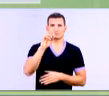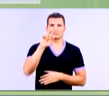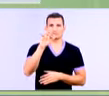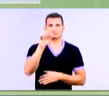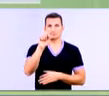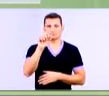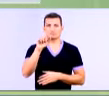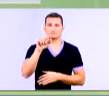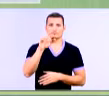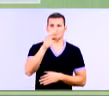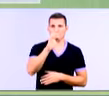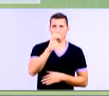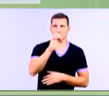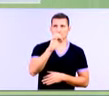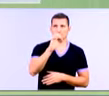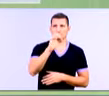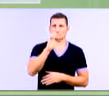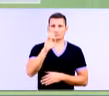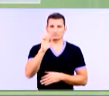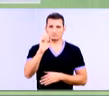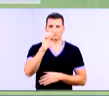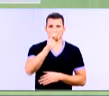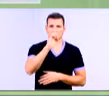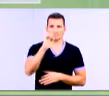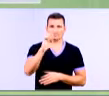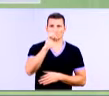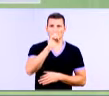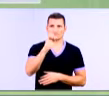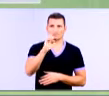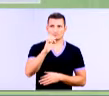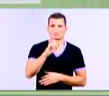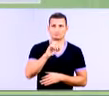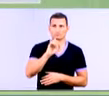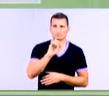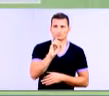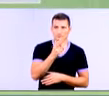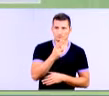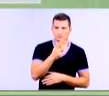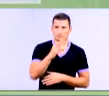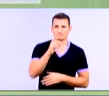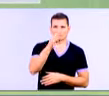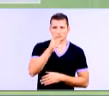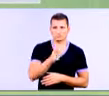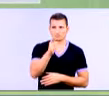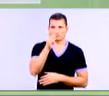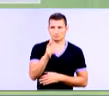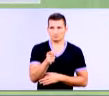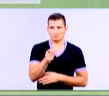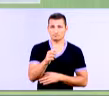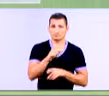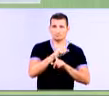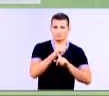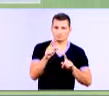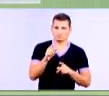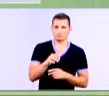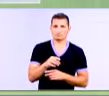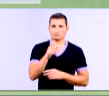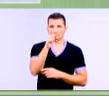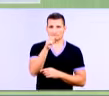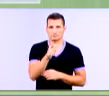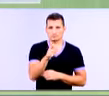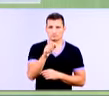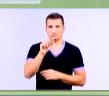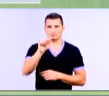é marcado por 2 E's comerciais. O OU é marcado por 2 pipeline. E o não é marcado por